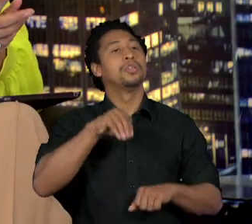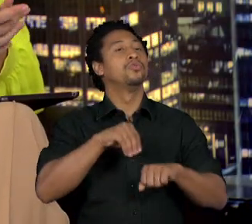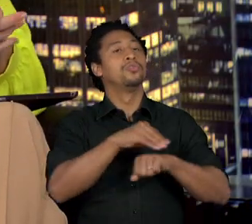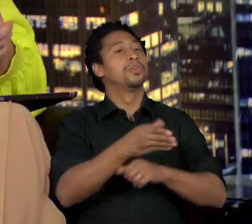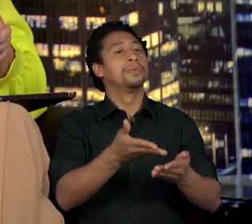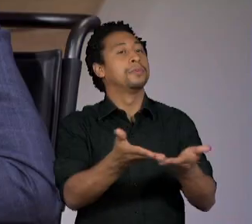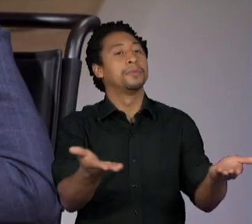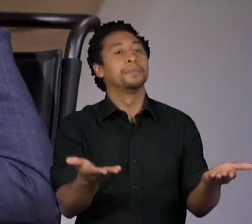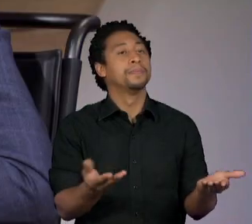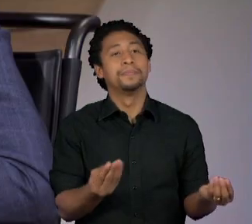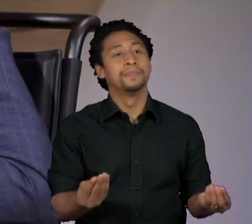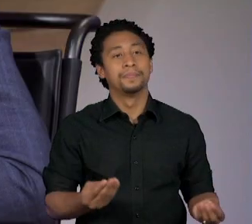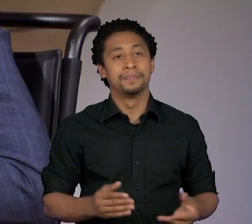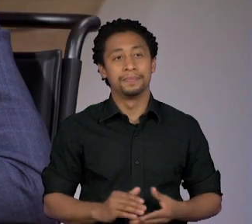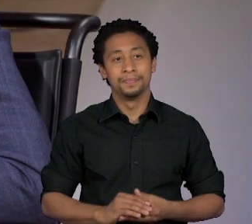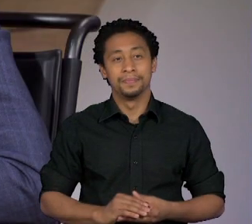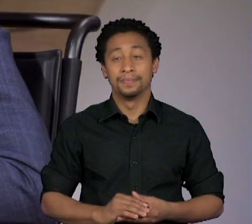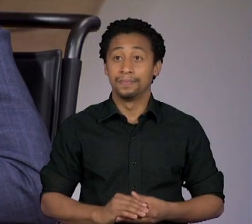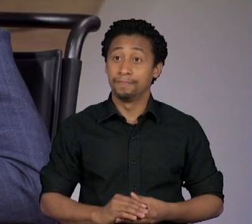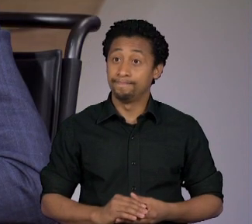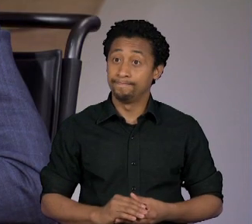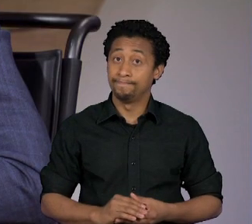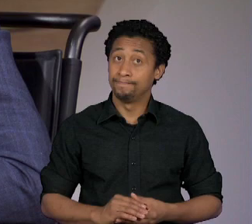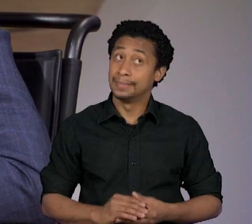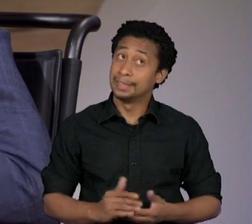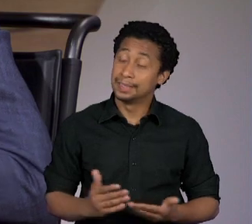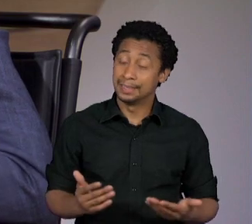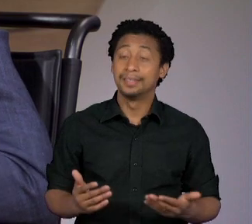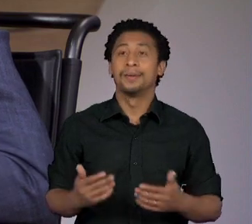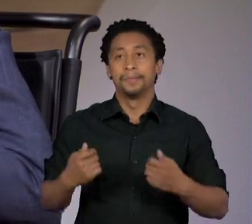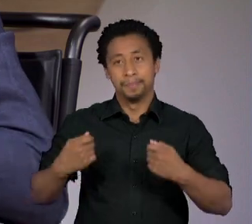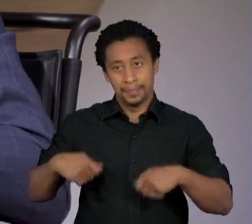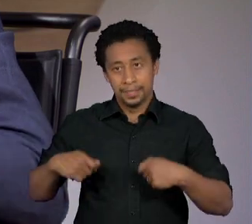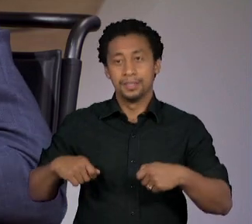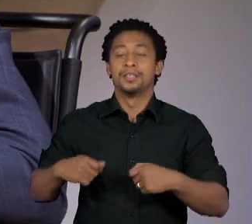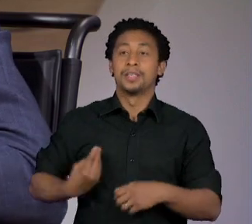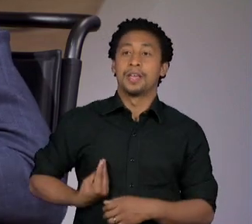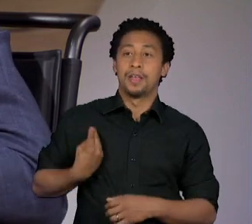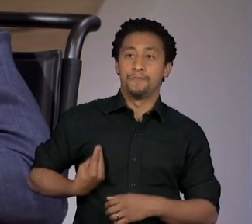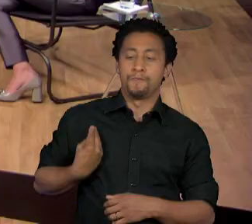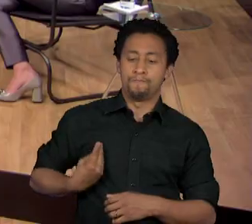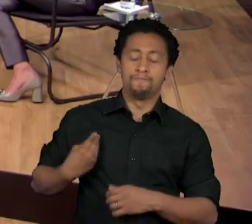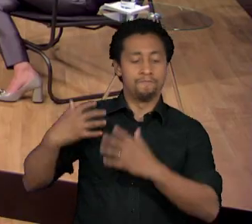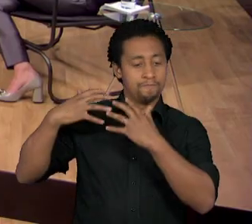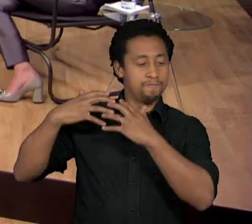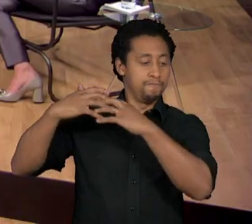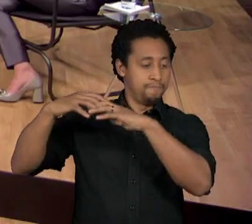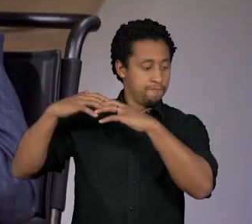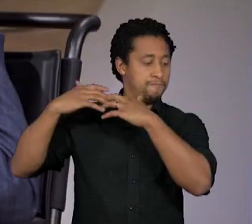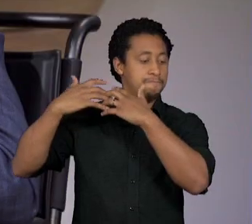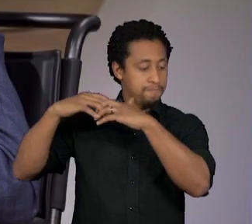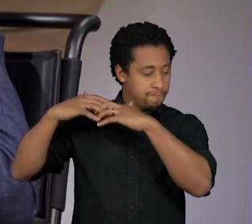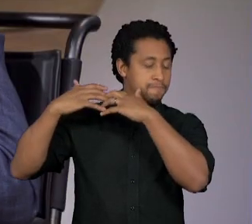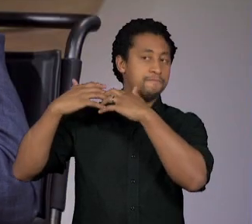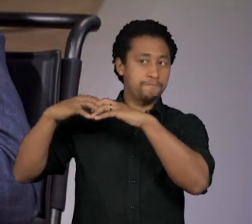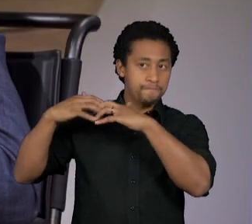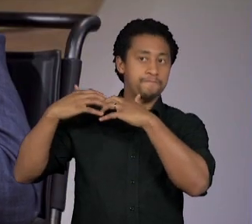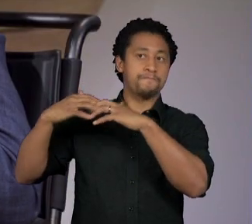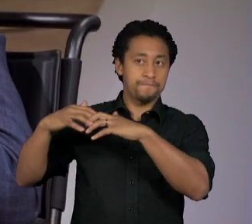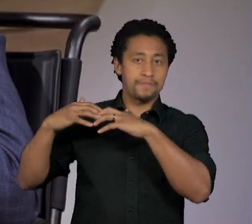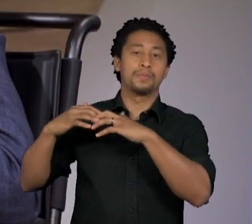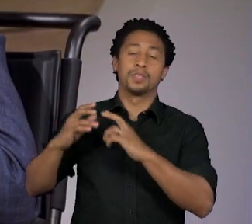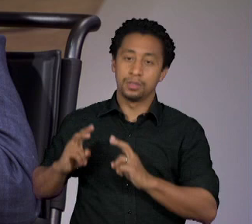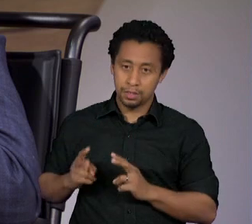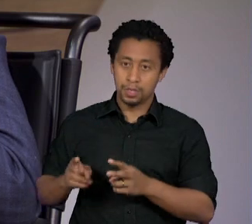doutor? Acho que, sem dúvida, manter-se ativo mentalmente, isso é fundamental,